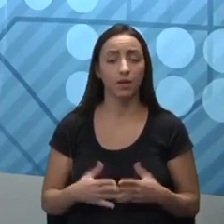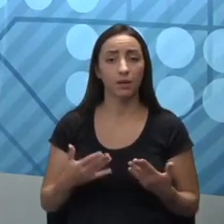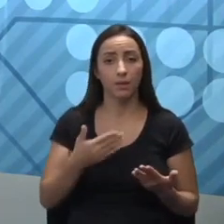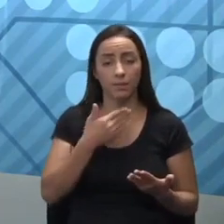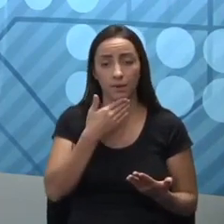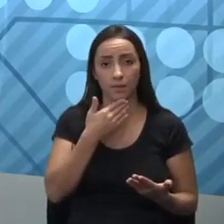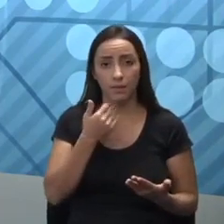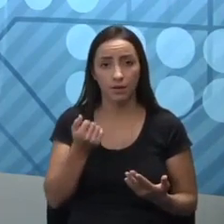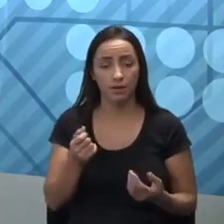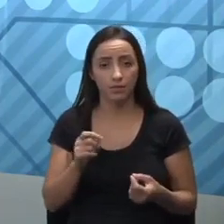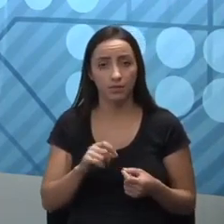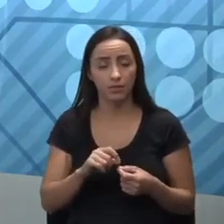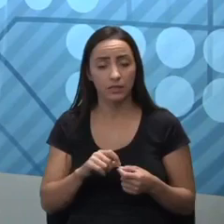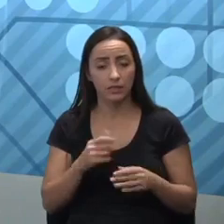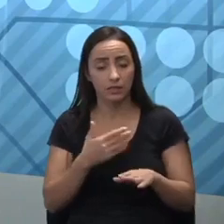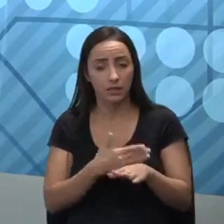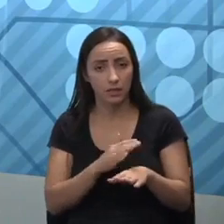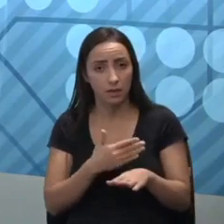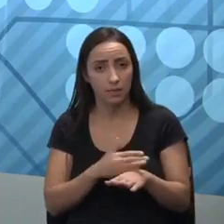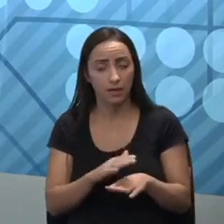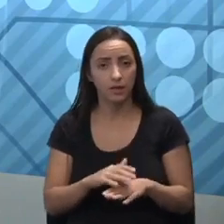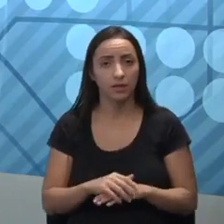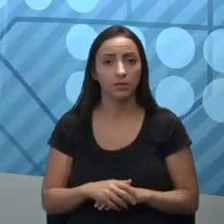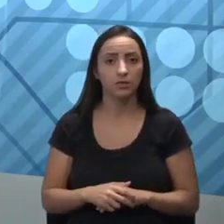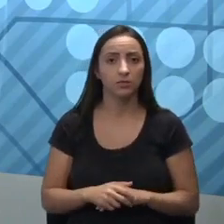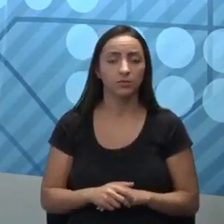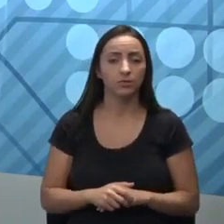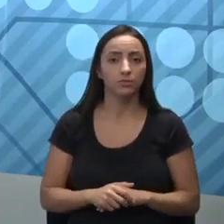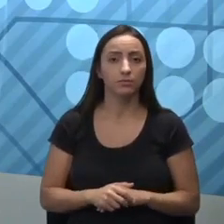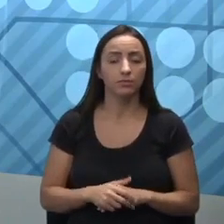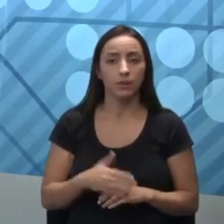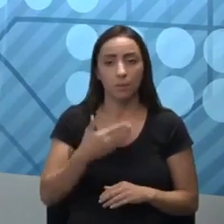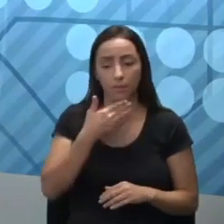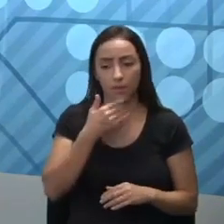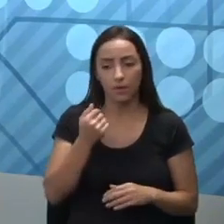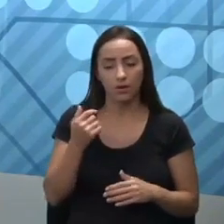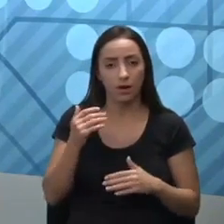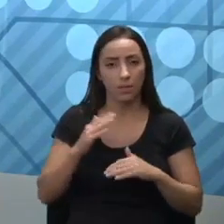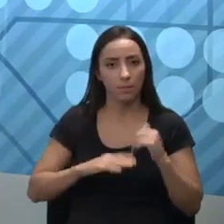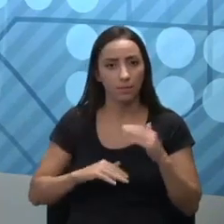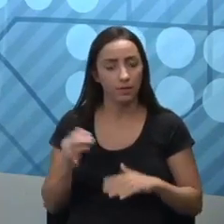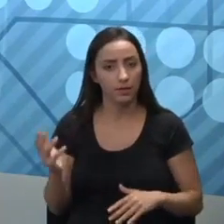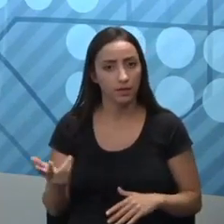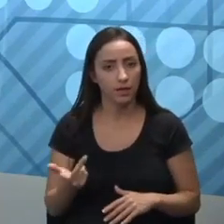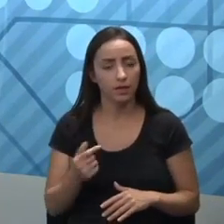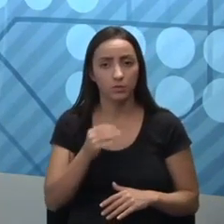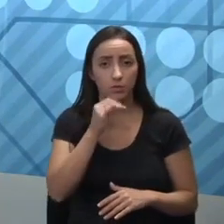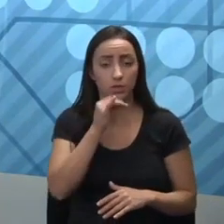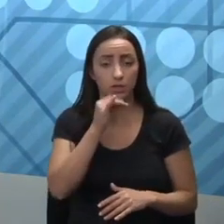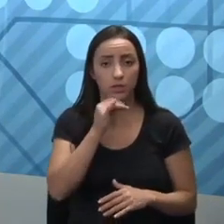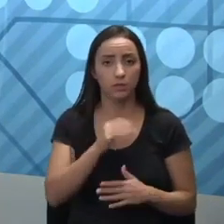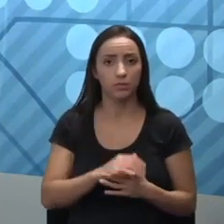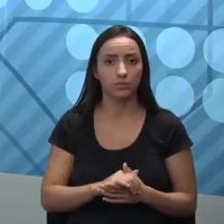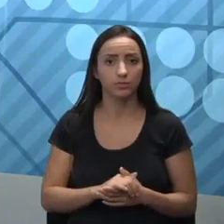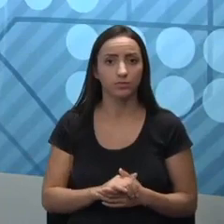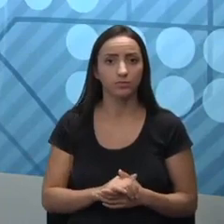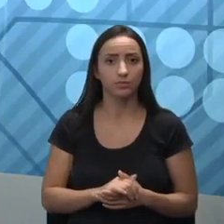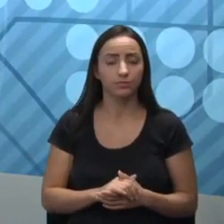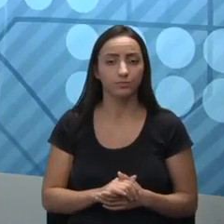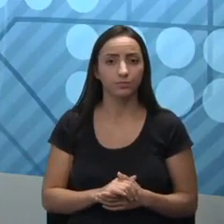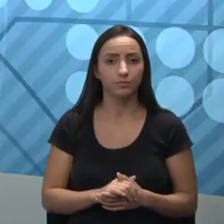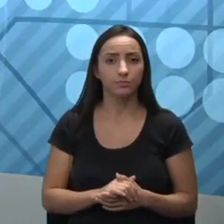efetuar aí, treinamentos para melhorar habilidades, aptidões, por exemplo, abrindo